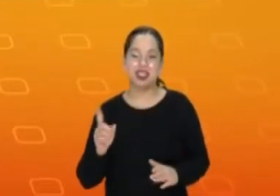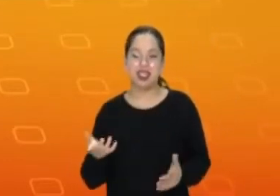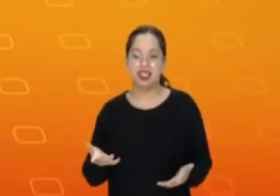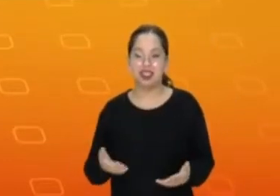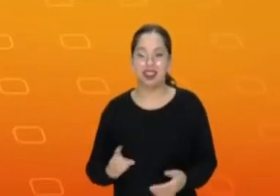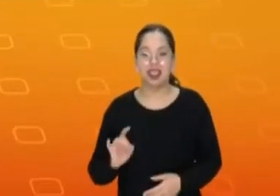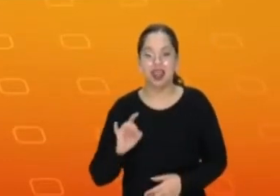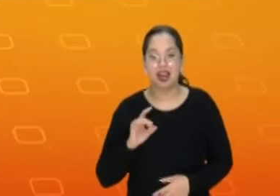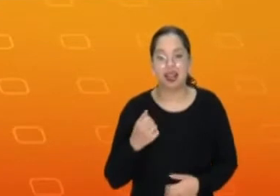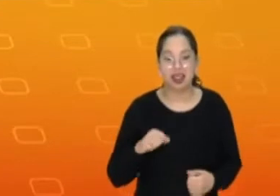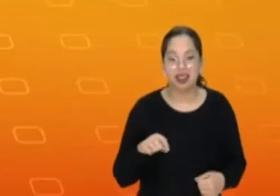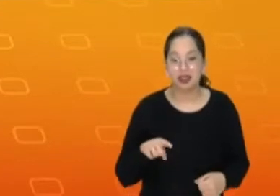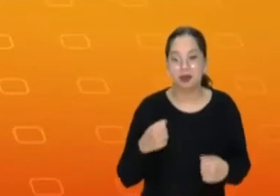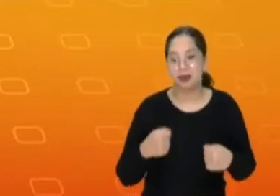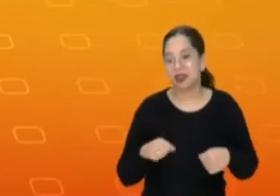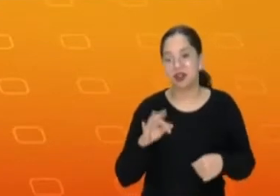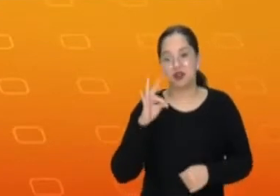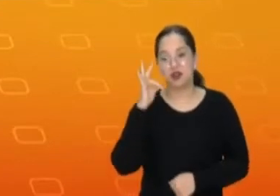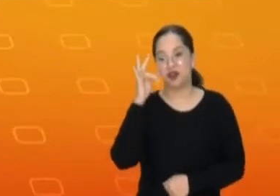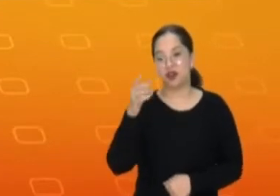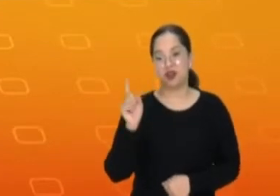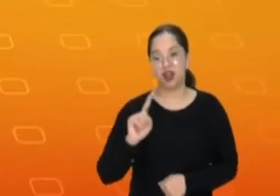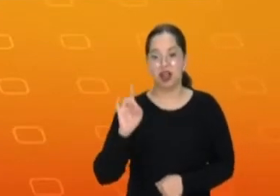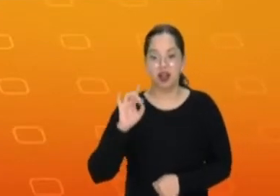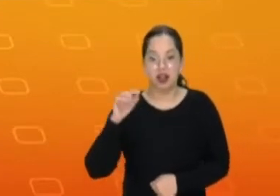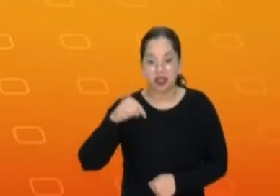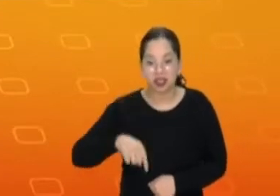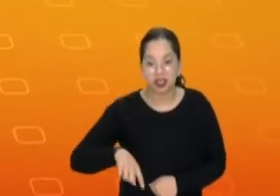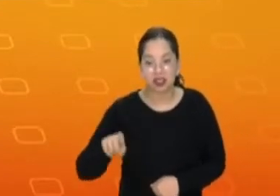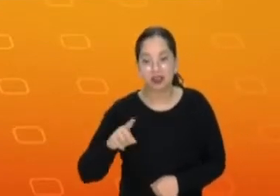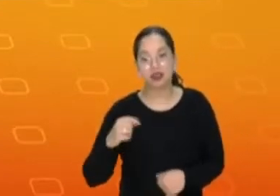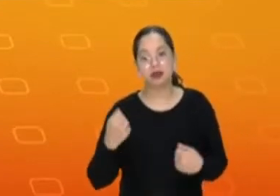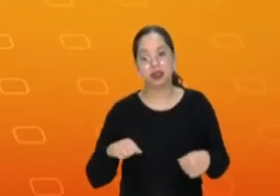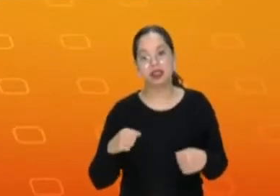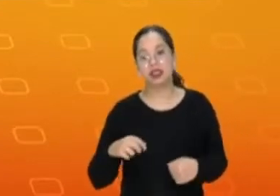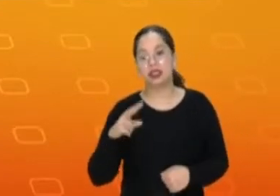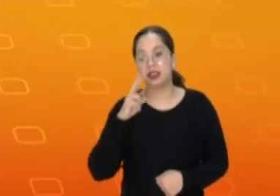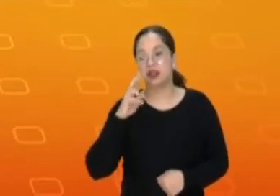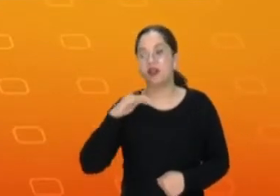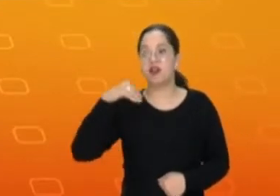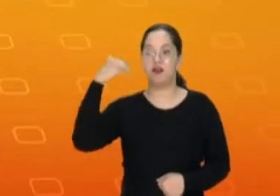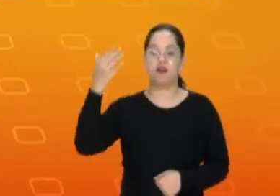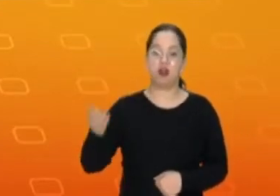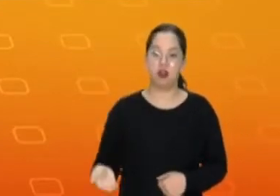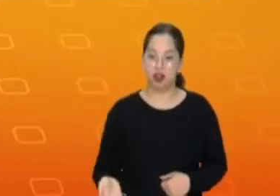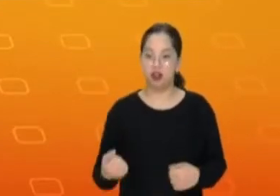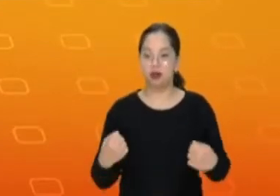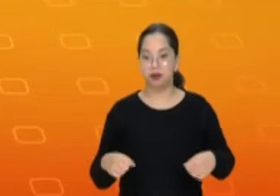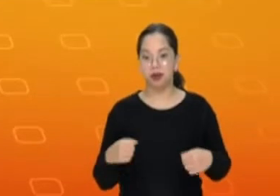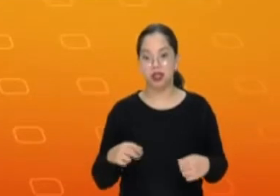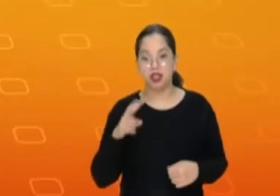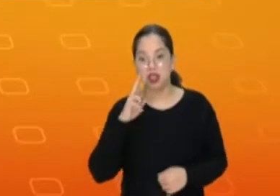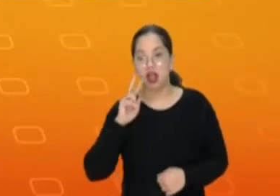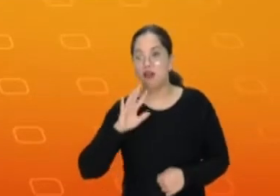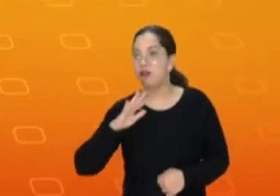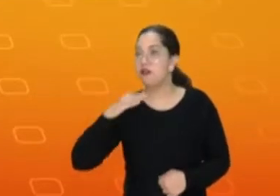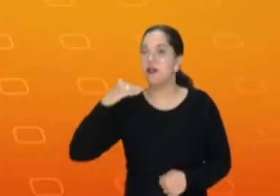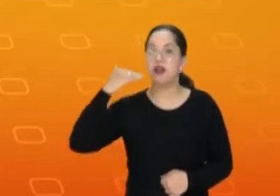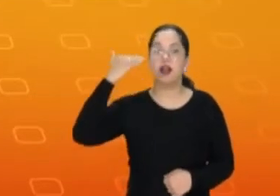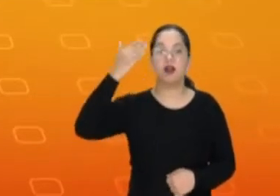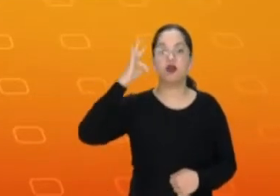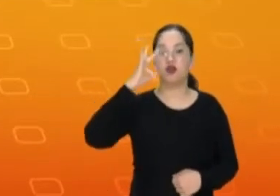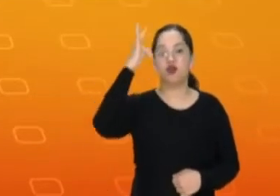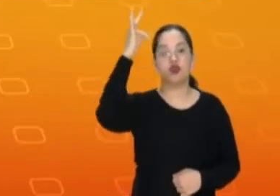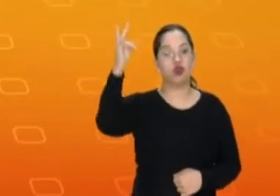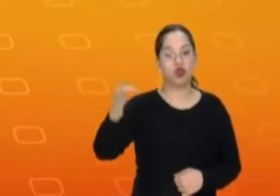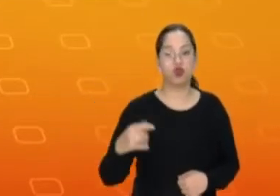necessidade, mas o futuro não está aqui, não. O futuro está fora. Realmente, a gente tem que olhar para frente e está olhando para realmente